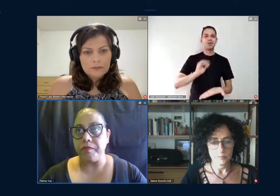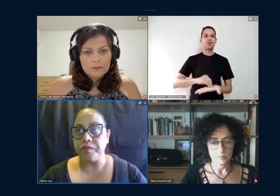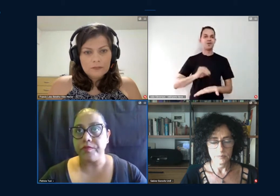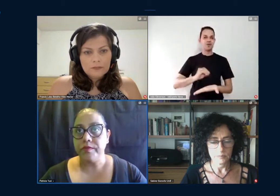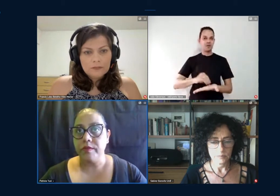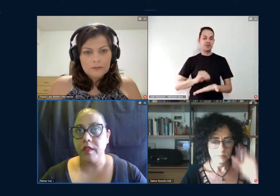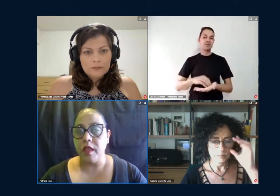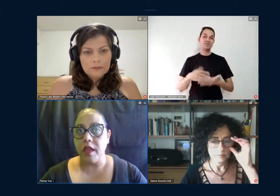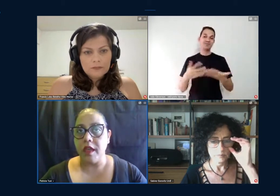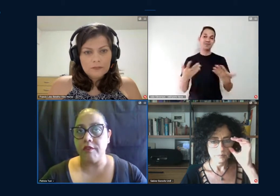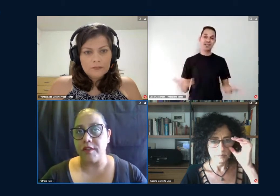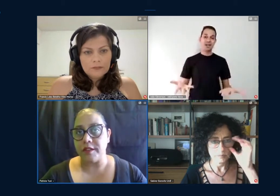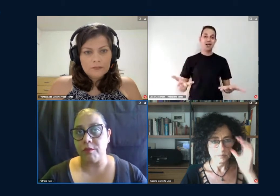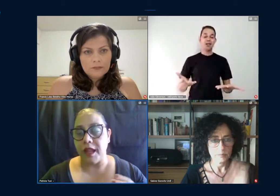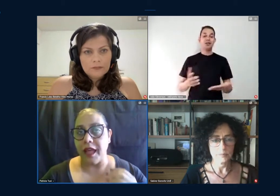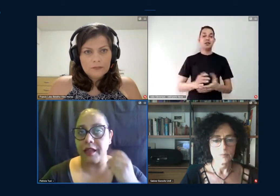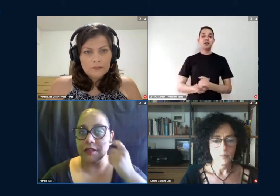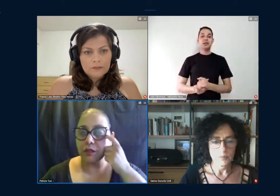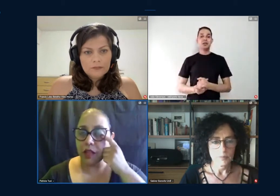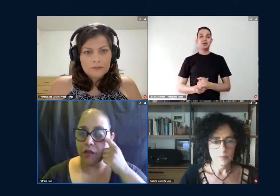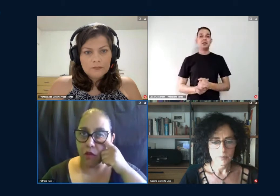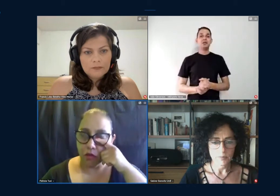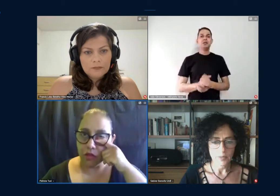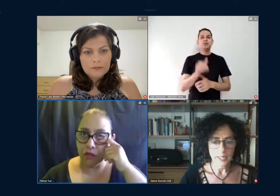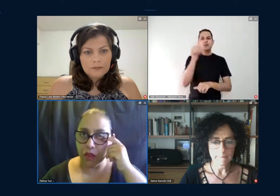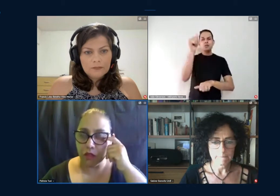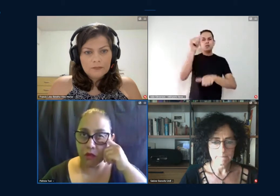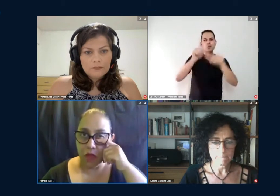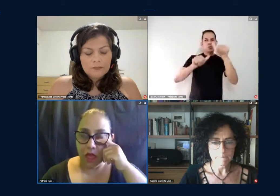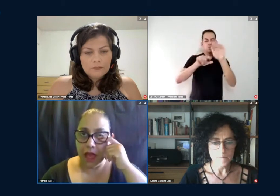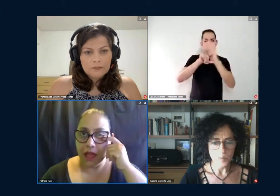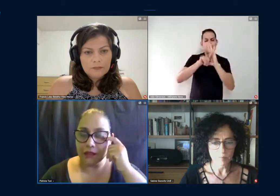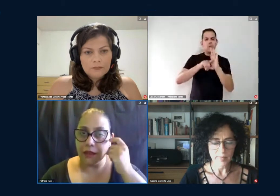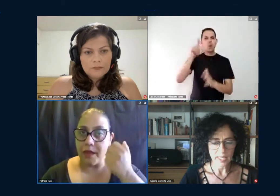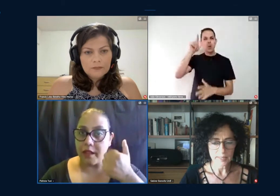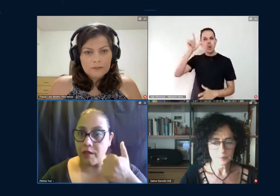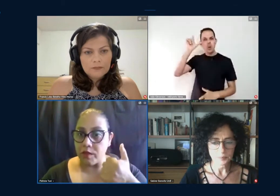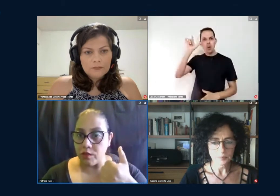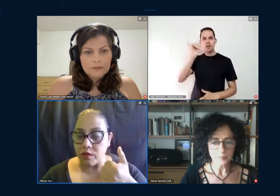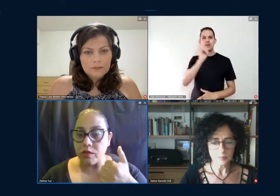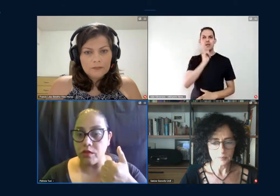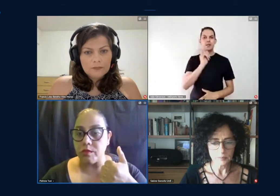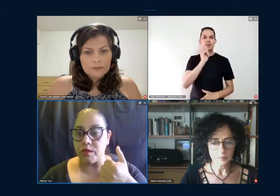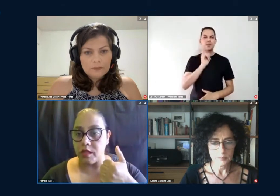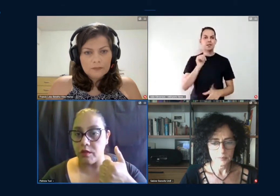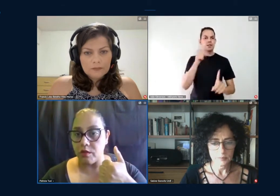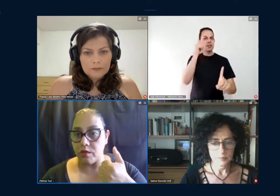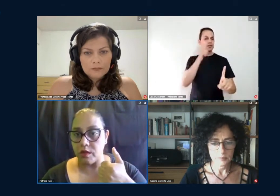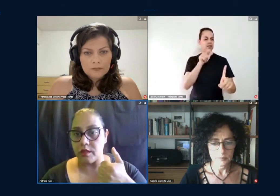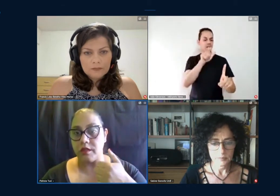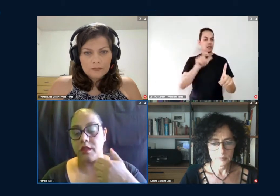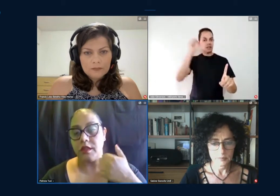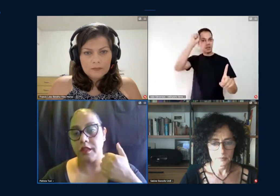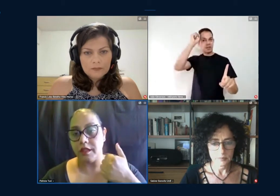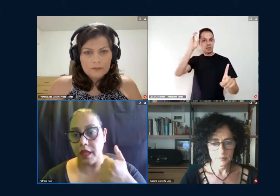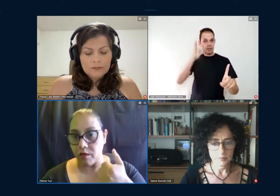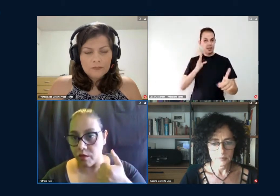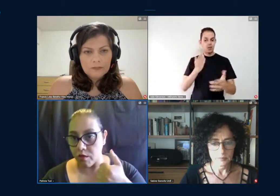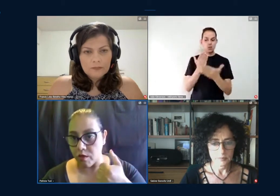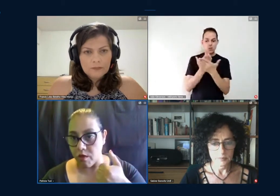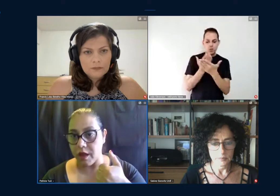então, fazendo uma análise eu estava ontem vendo, a Sabine tem um estudo sobre os tradutores